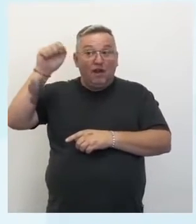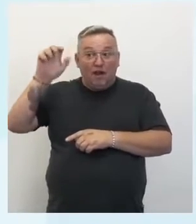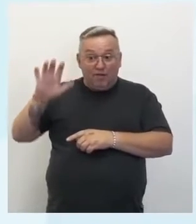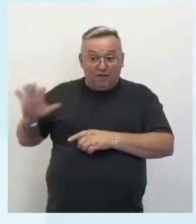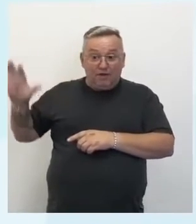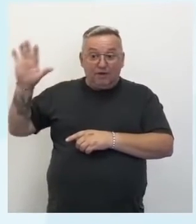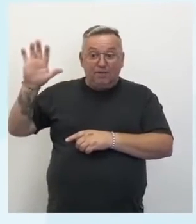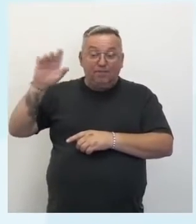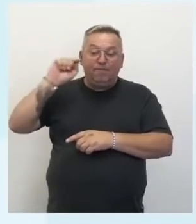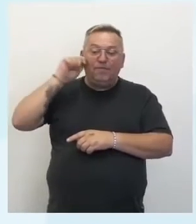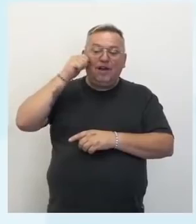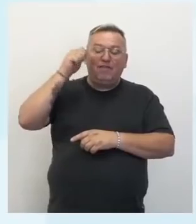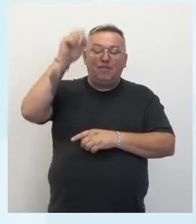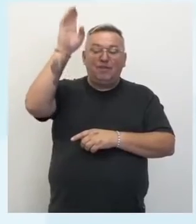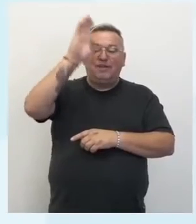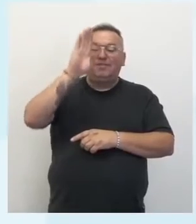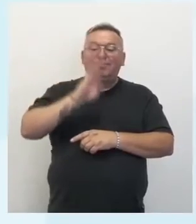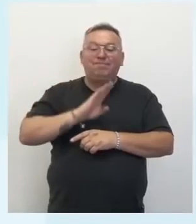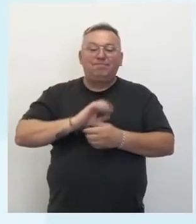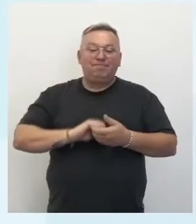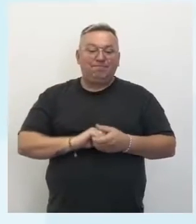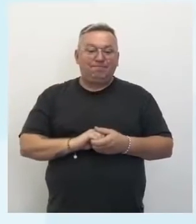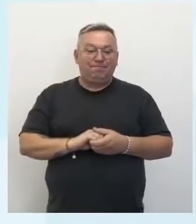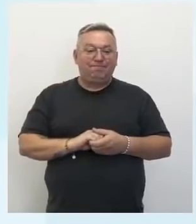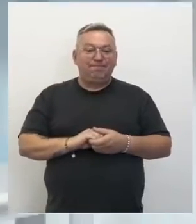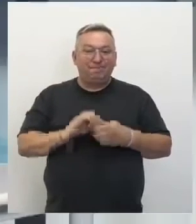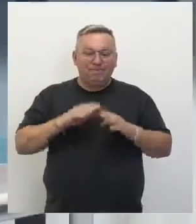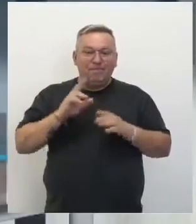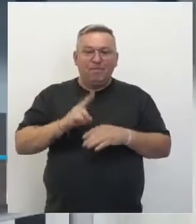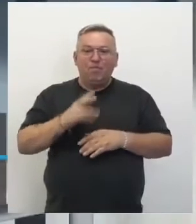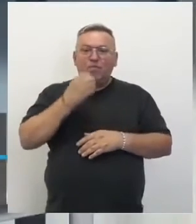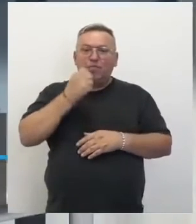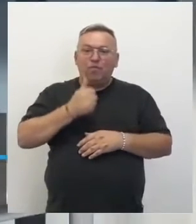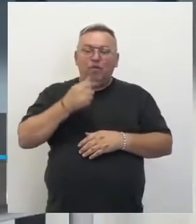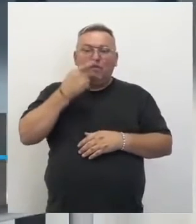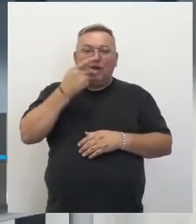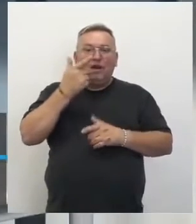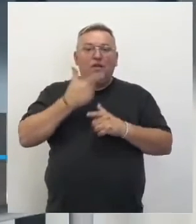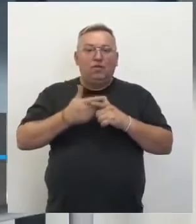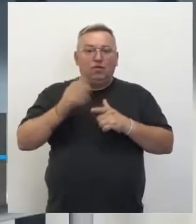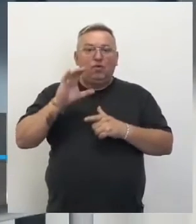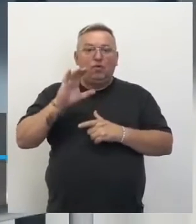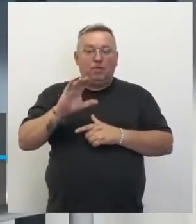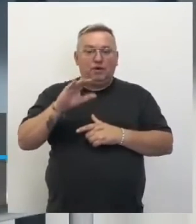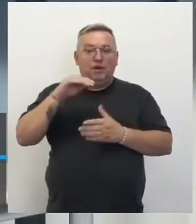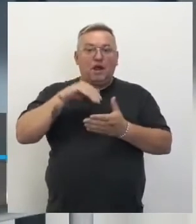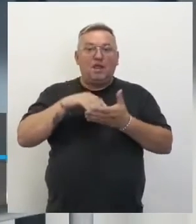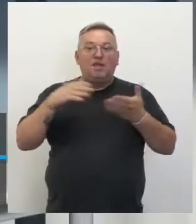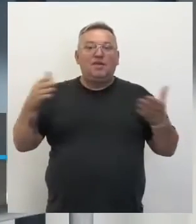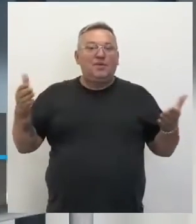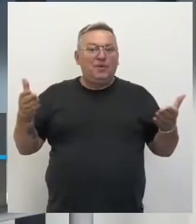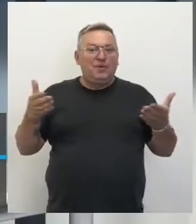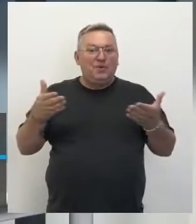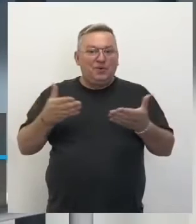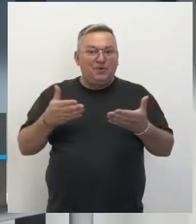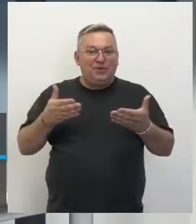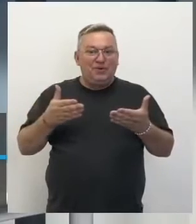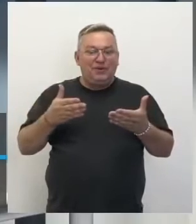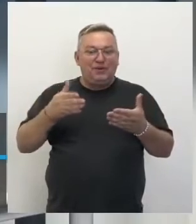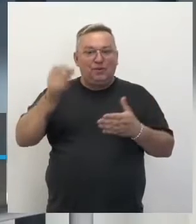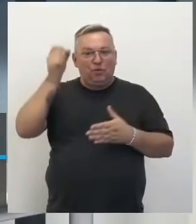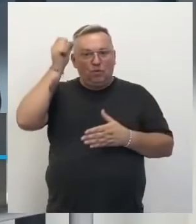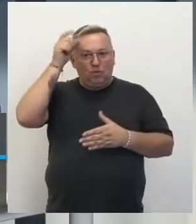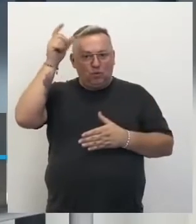inteligência africanas e afro-brasileiras. E é sempre bom retratar sobre isso, né? Até hoje, né,